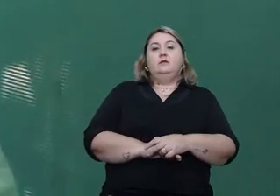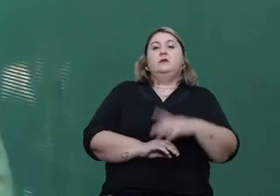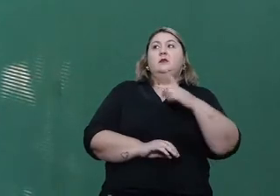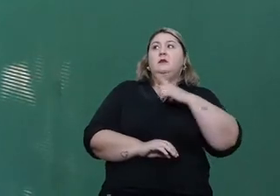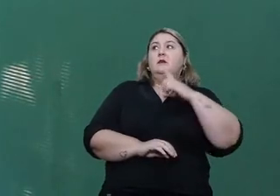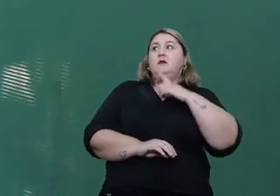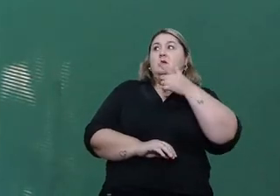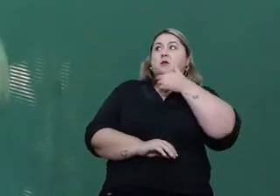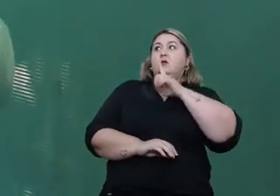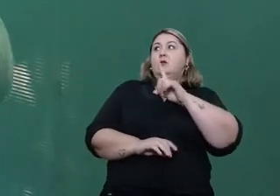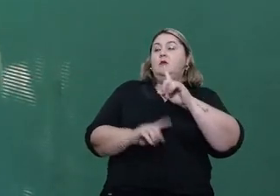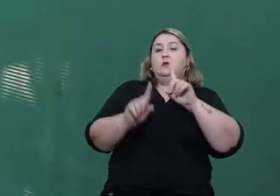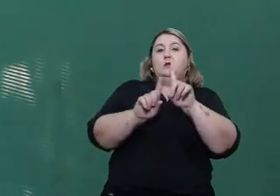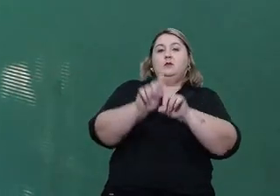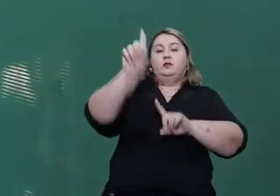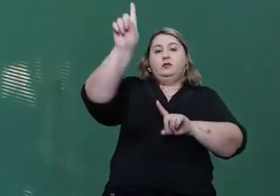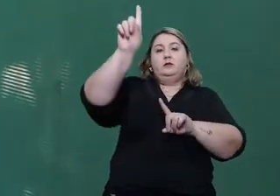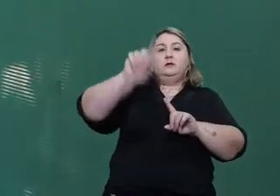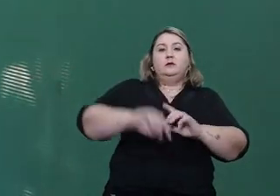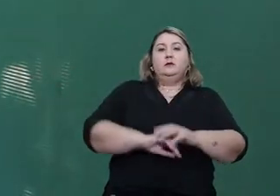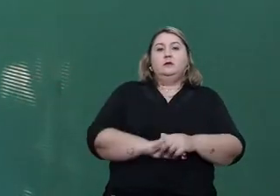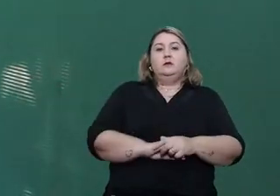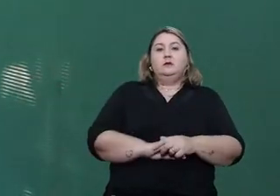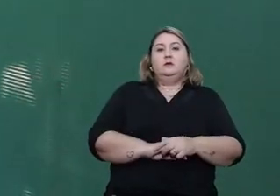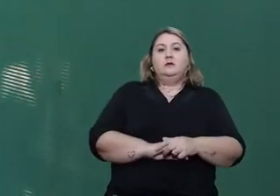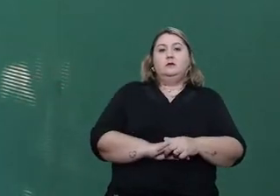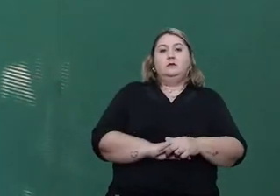bater o recorde, vamos lá então? Então beleza, o